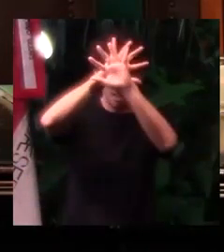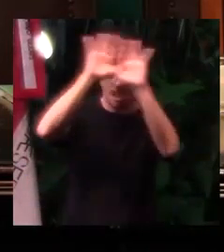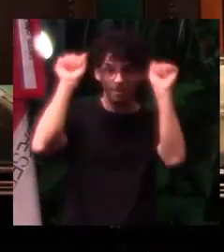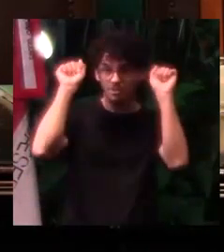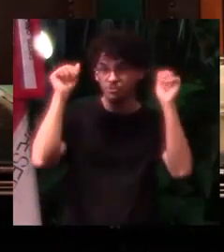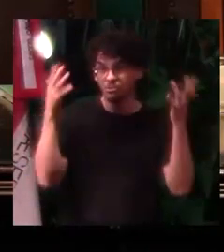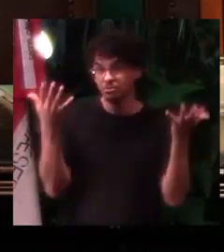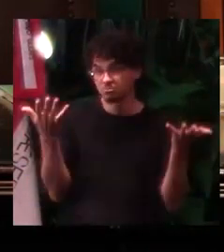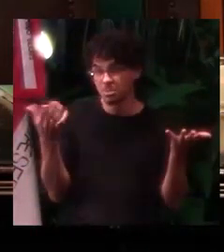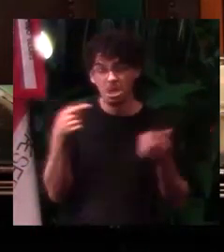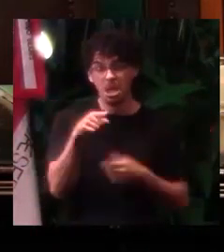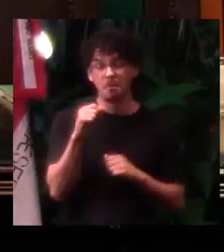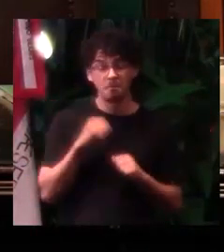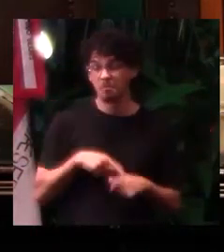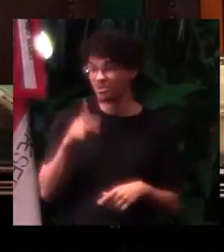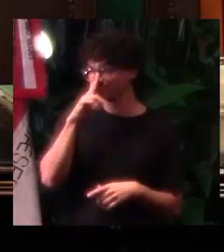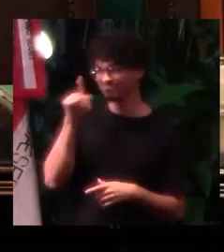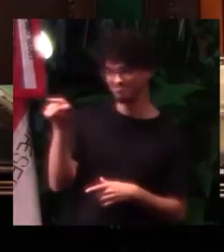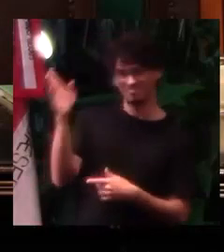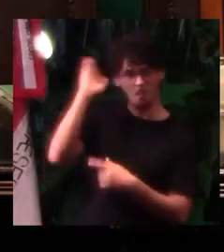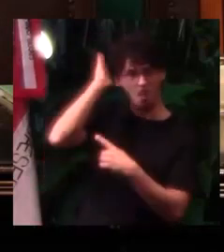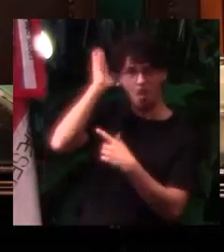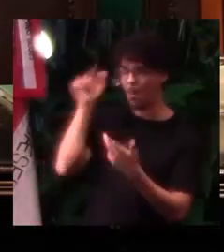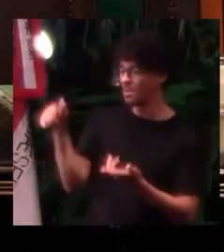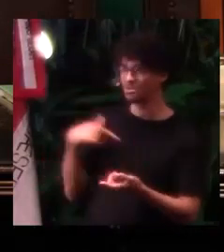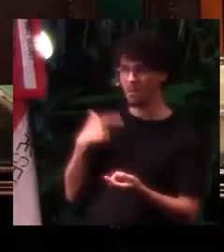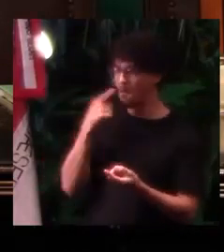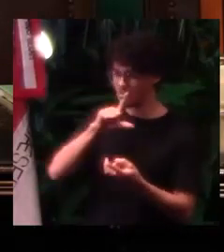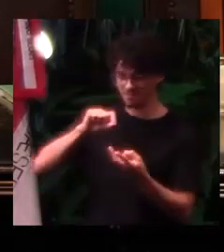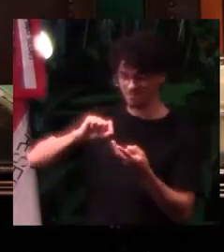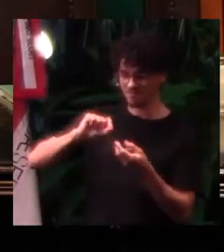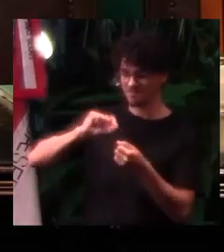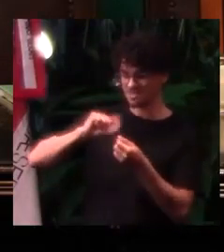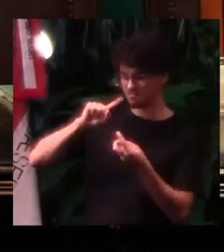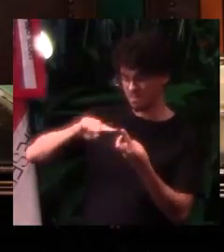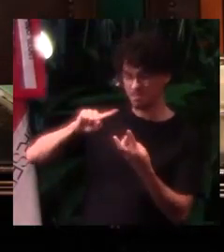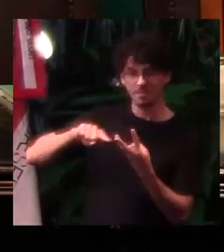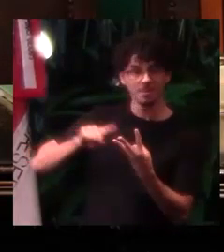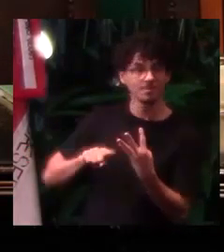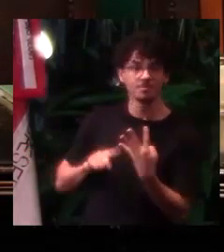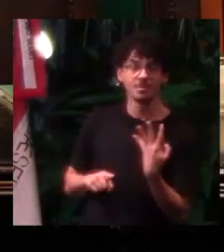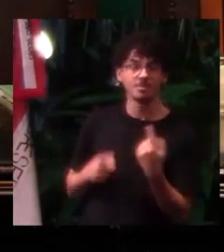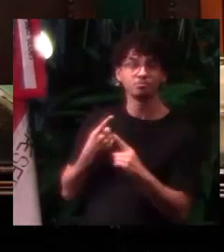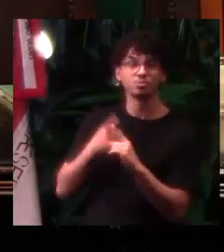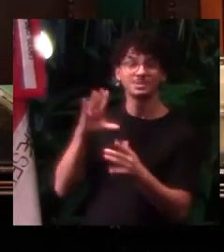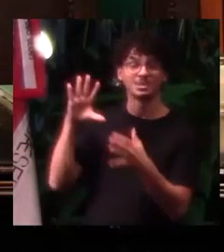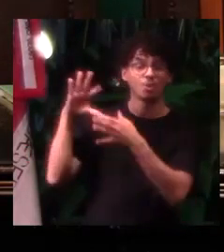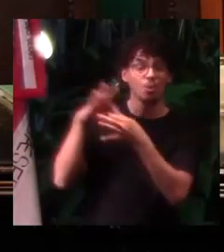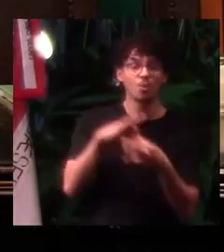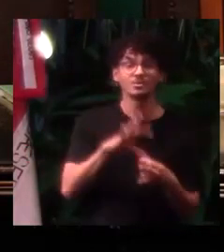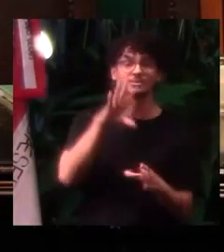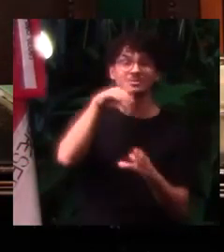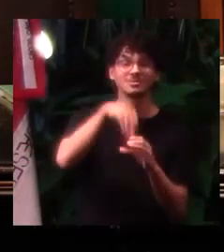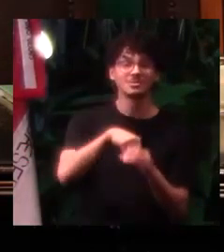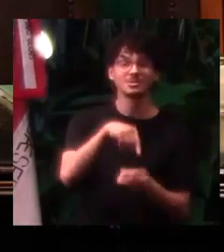o mais imbecil dos seres. Ele não consegue fazer nada dentro da realidade deles